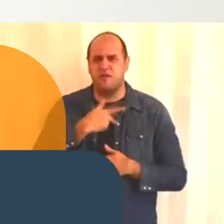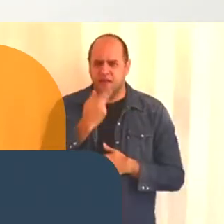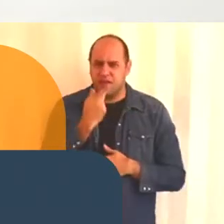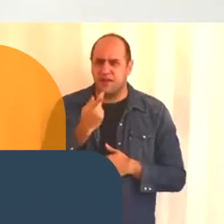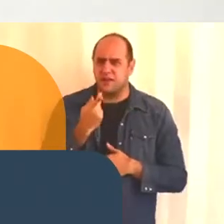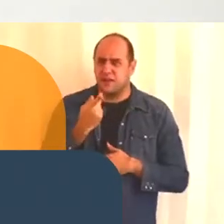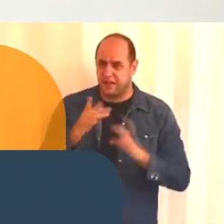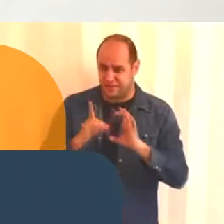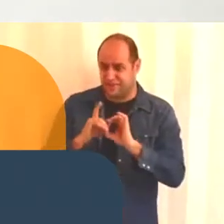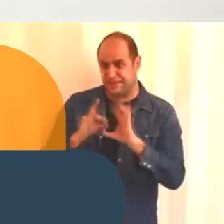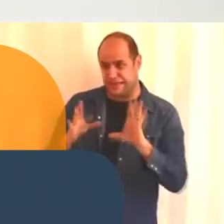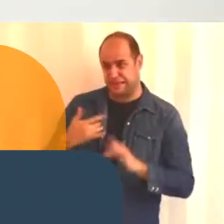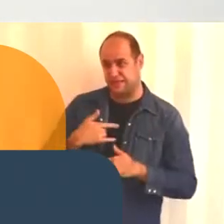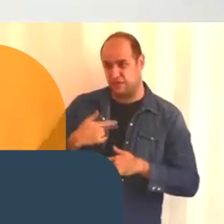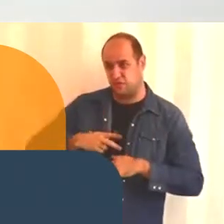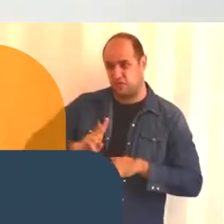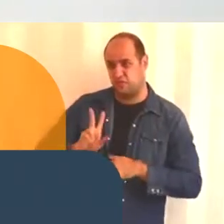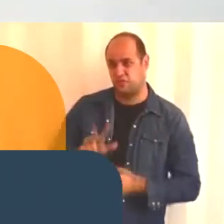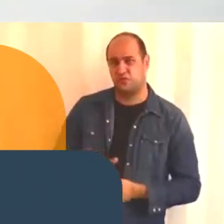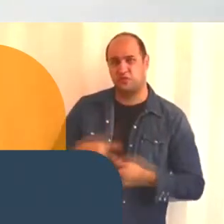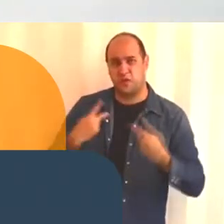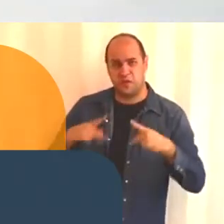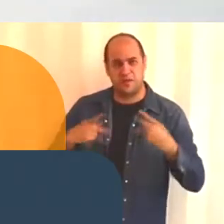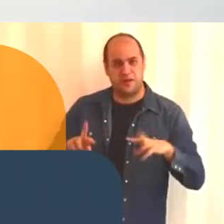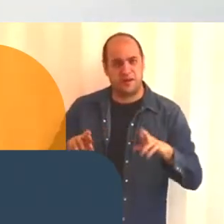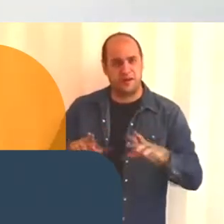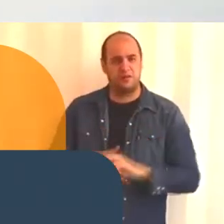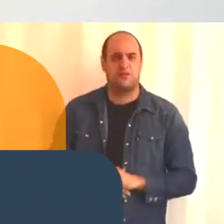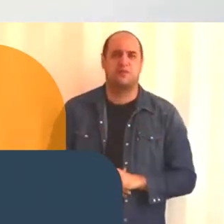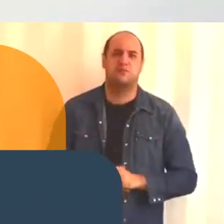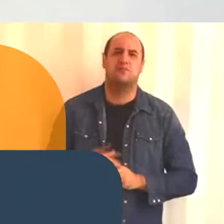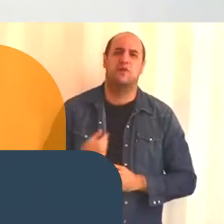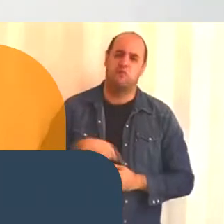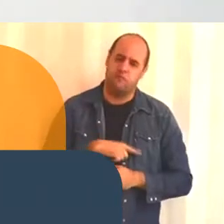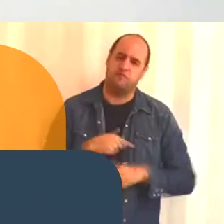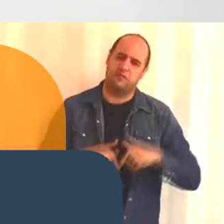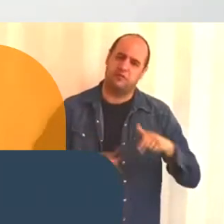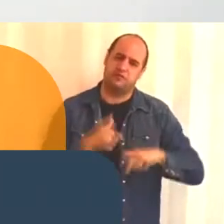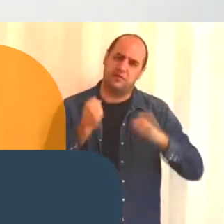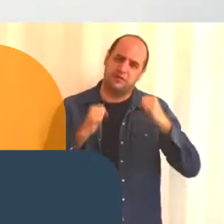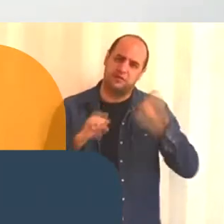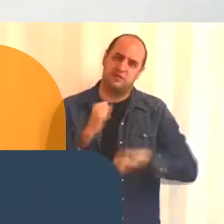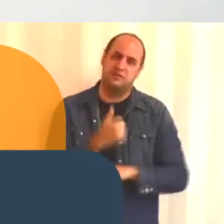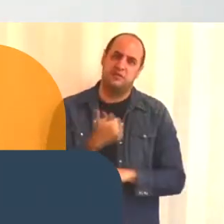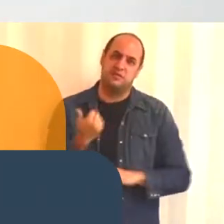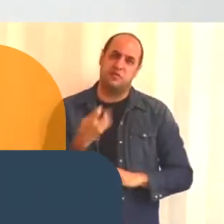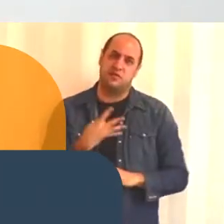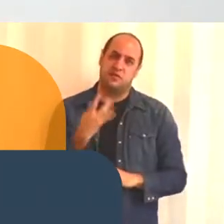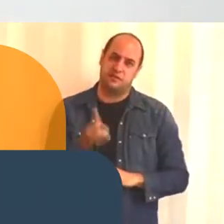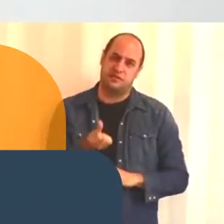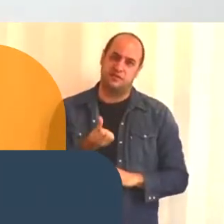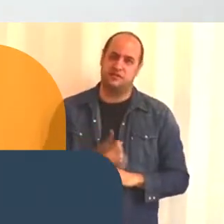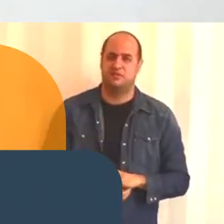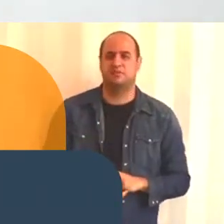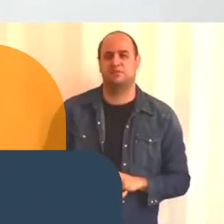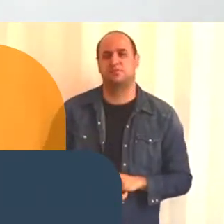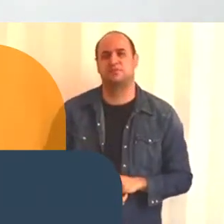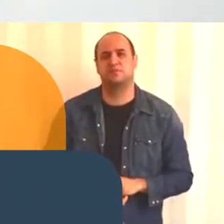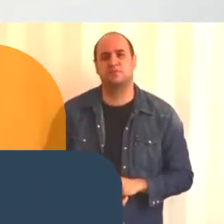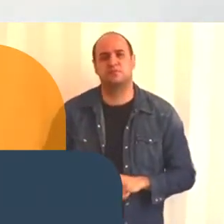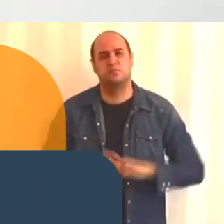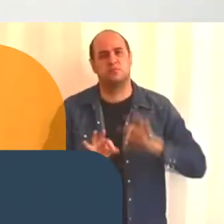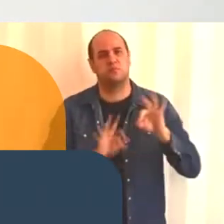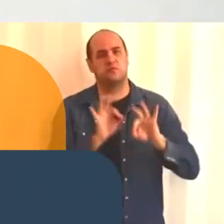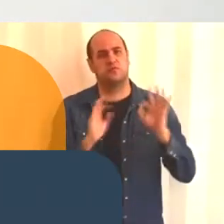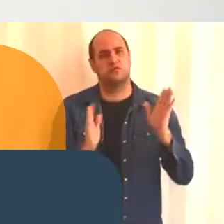ele me autorizasse, eu manteria o texto. E vamos trabalhar o texto do Salmo 146, o motivo